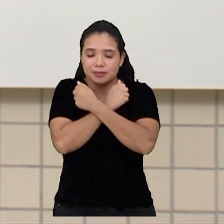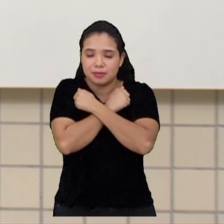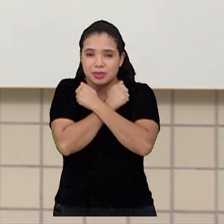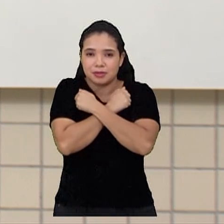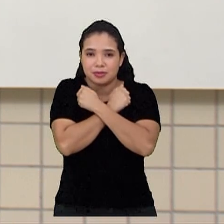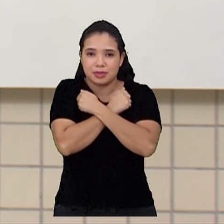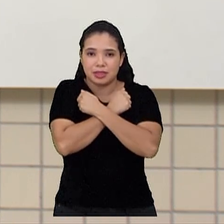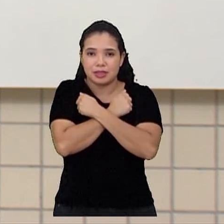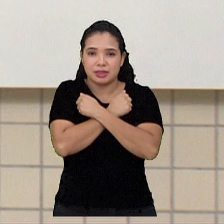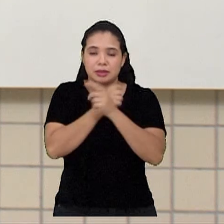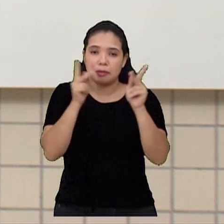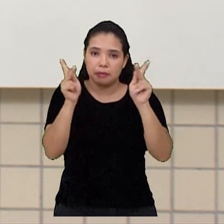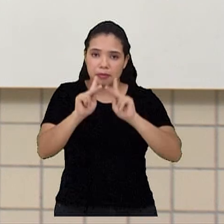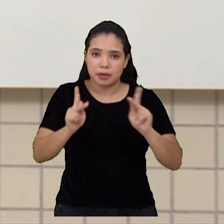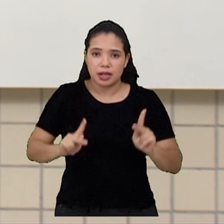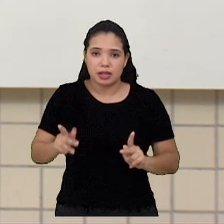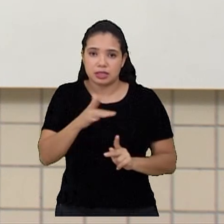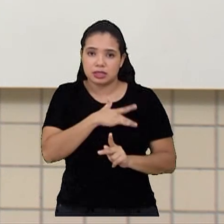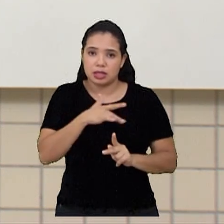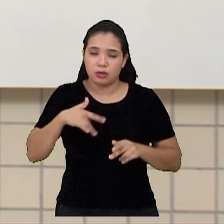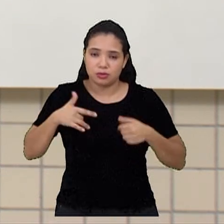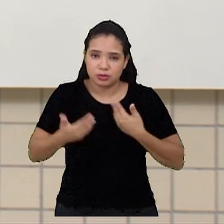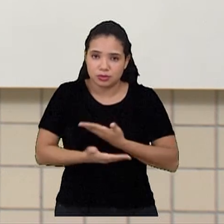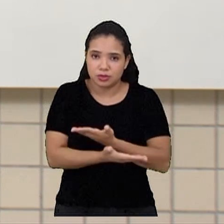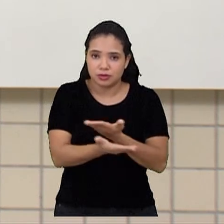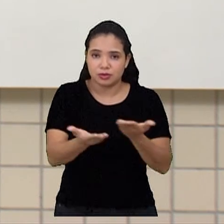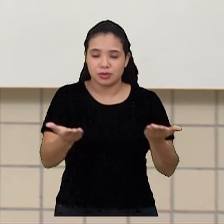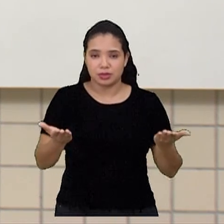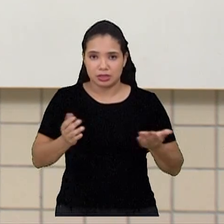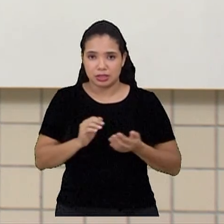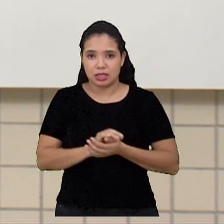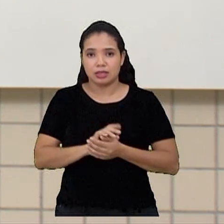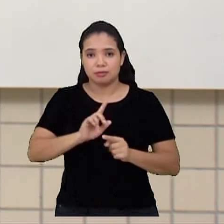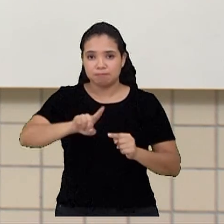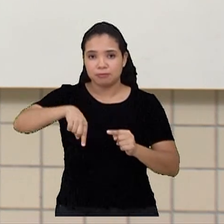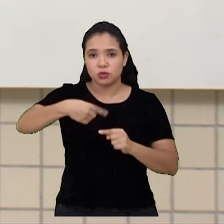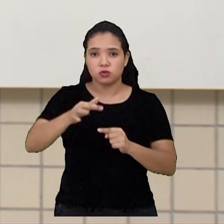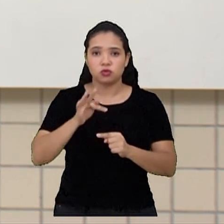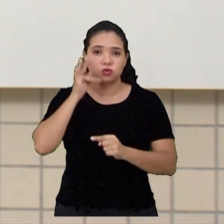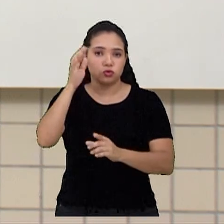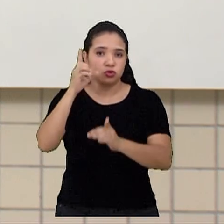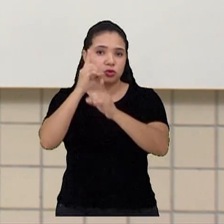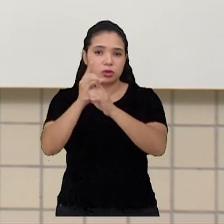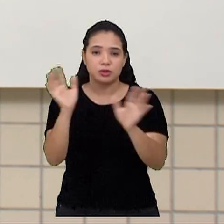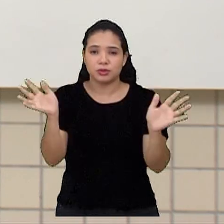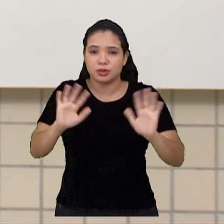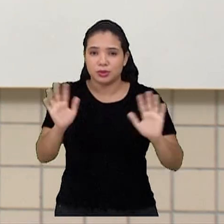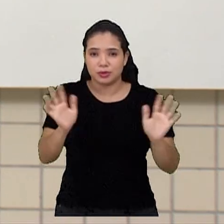abraço, muita paz e saúde para todo mundo. Até a próxima. Bye bye. Thank you.